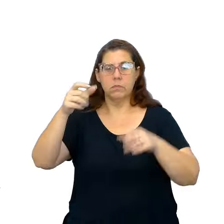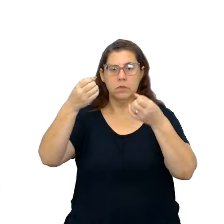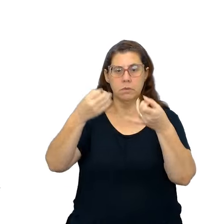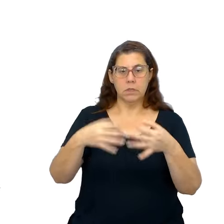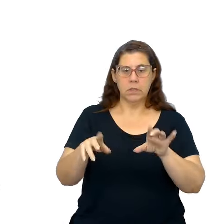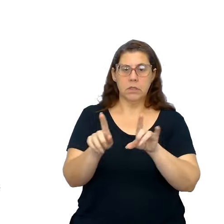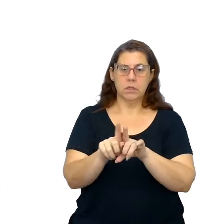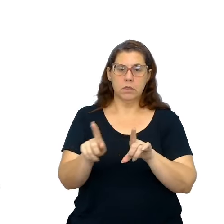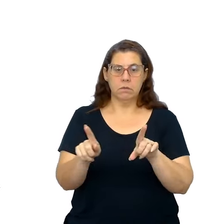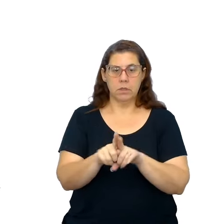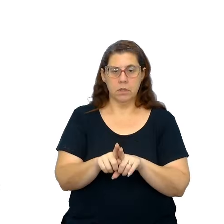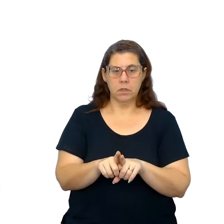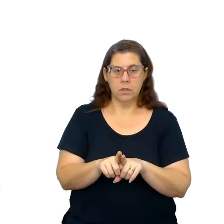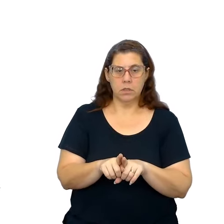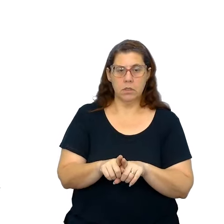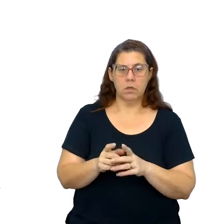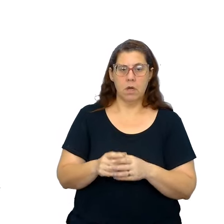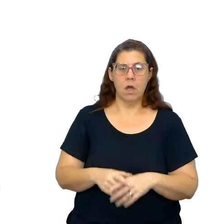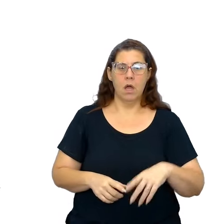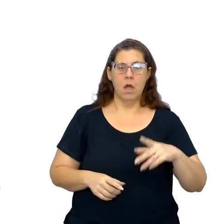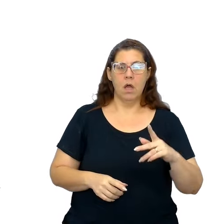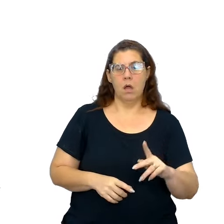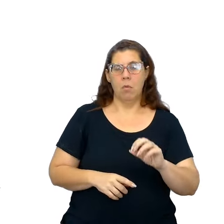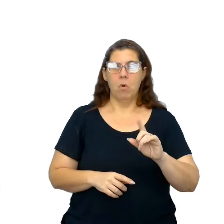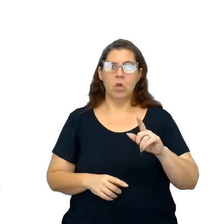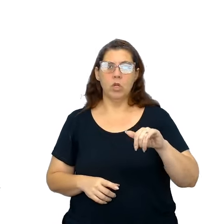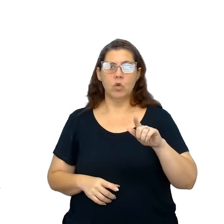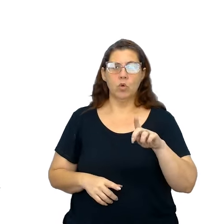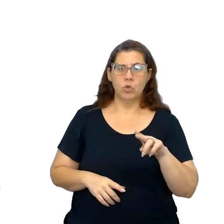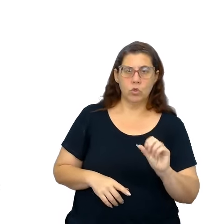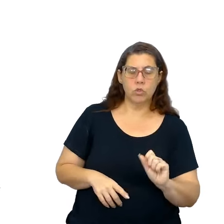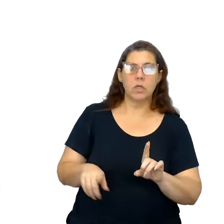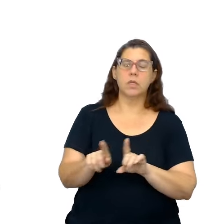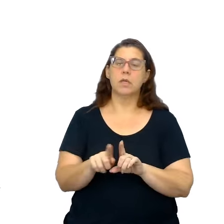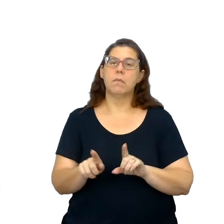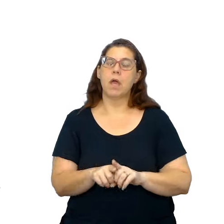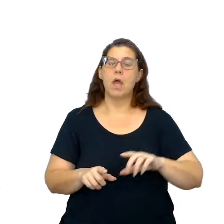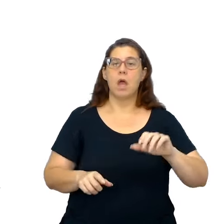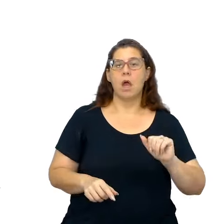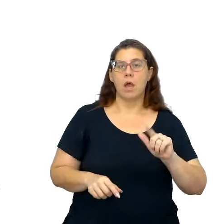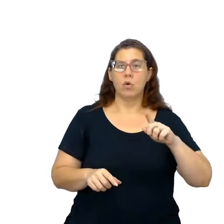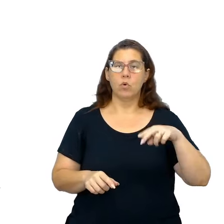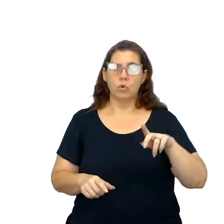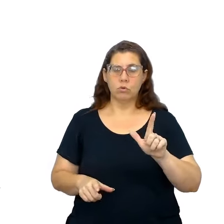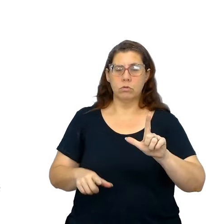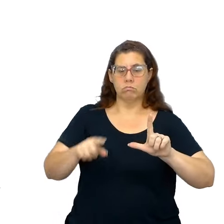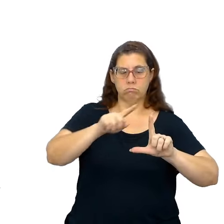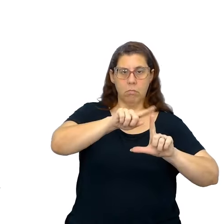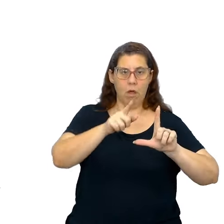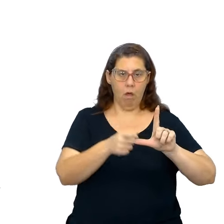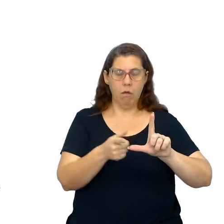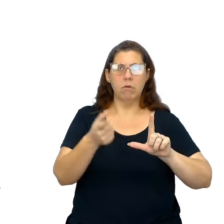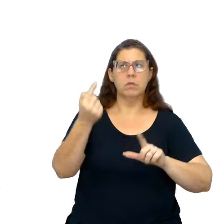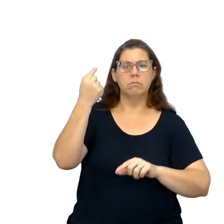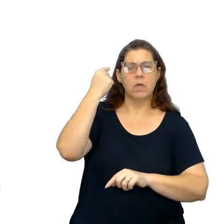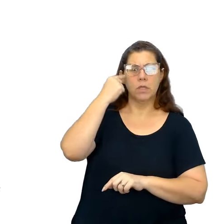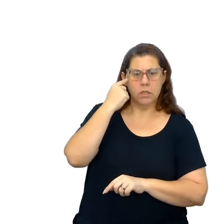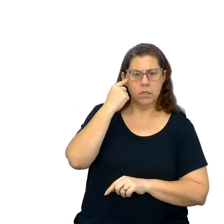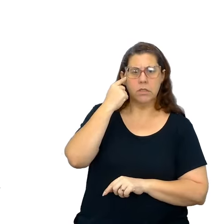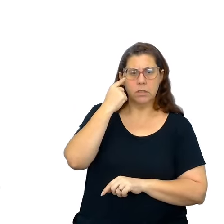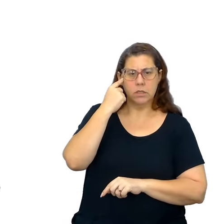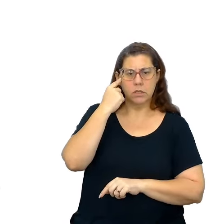também sobre polígonos, ângulos, e ali a gente colocou em negrito alguns pontos para a gente pensar, né?